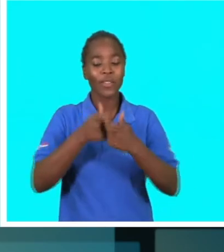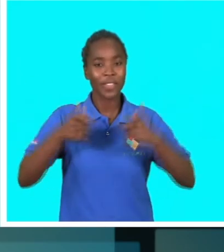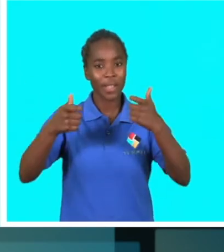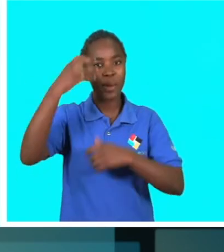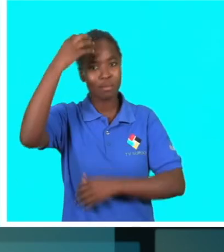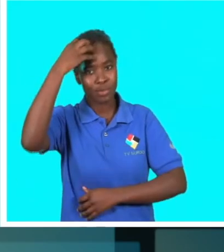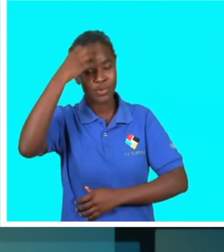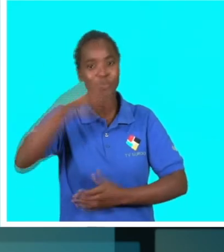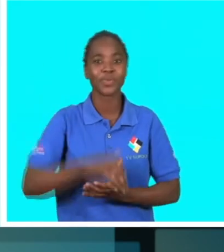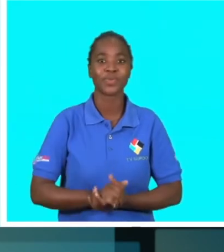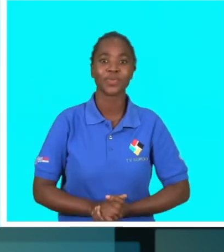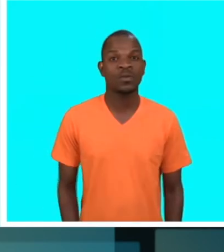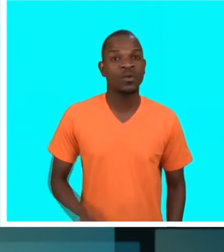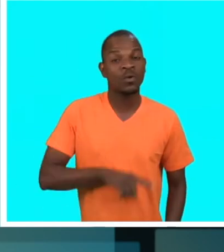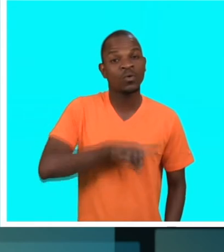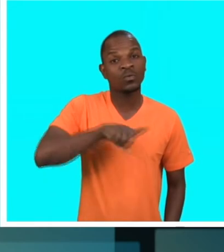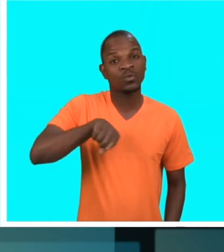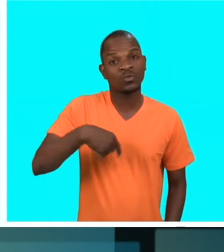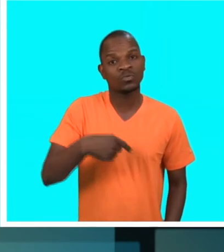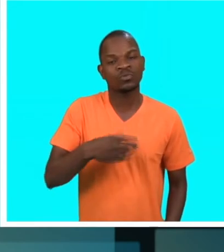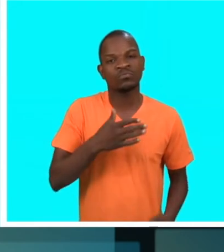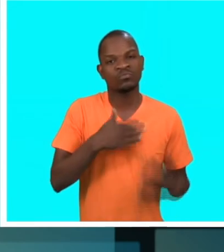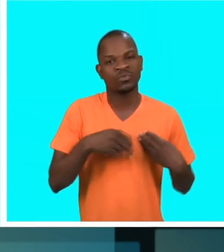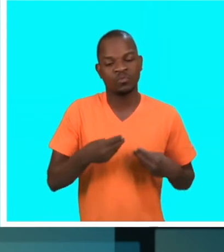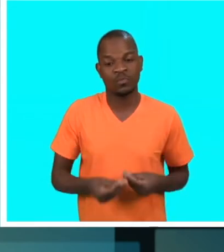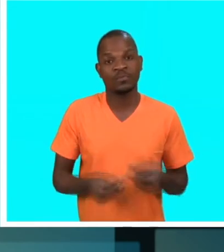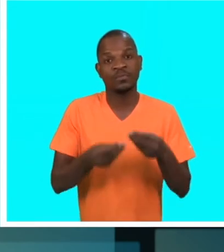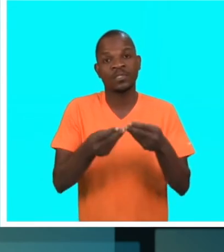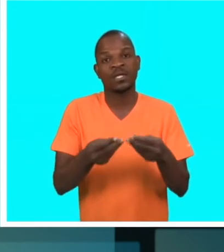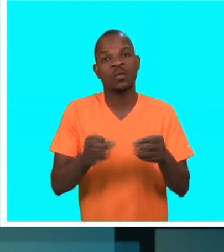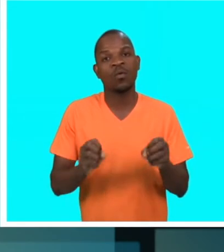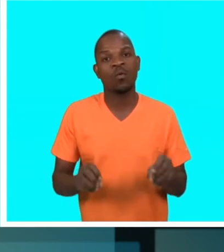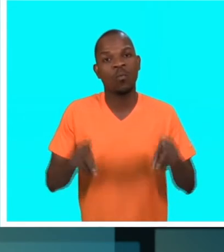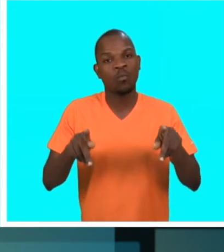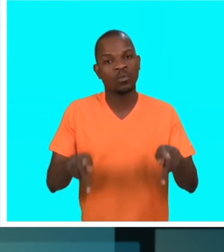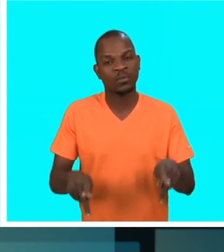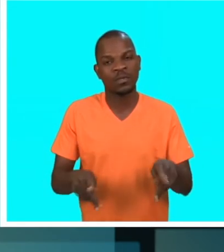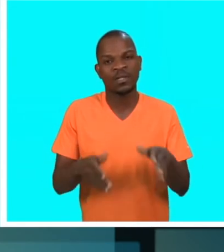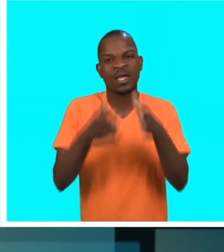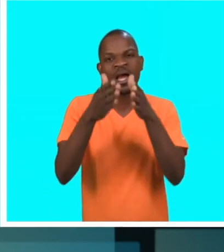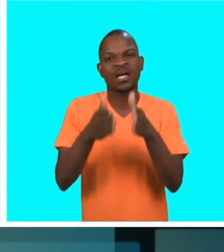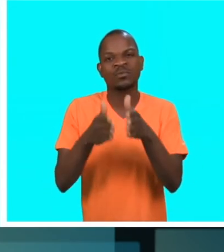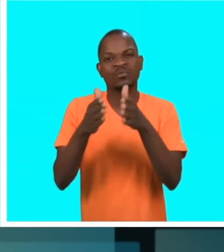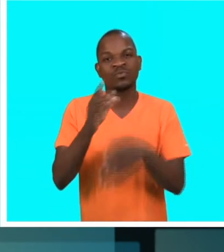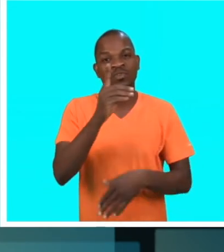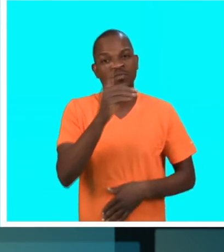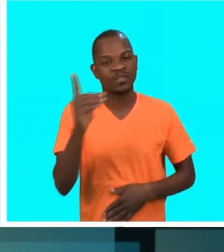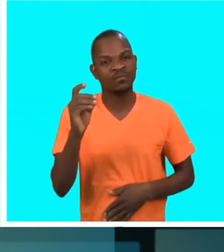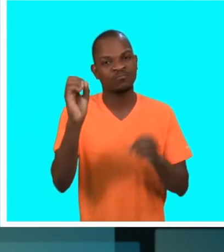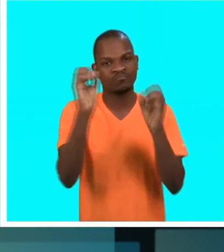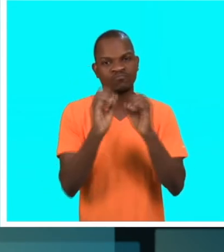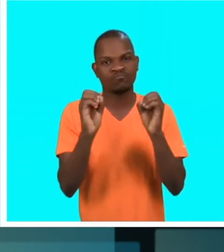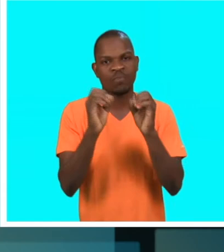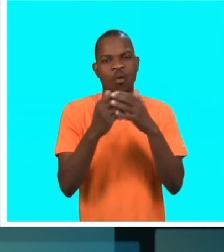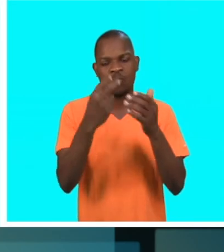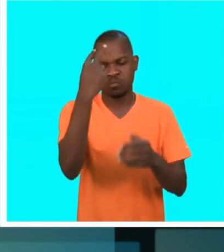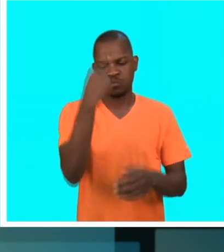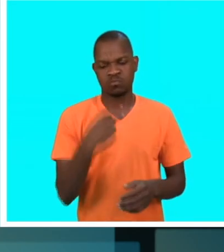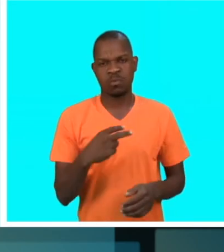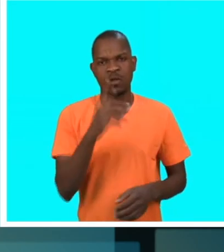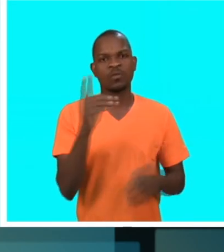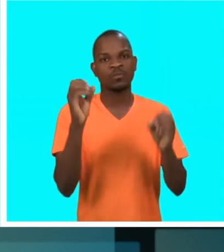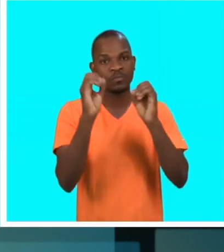integração de pessoas com deficiência. Queremos dar a oportunidade às pessoas que não se sentem deficientes, que não se vêem